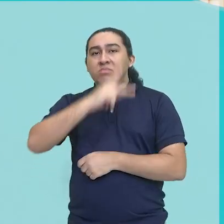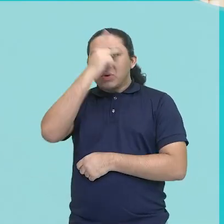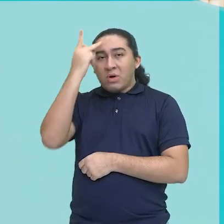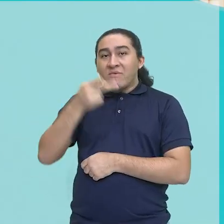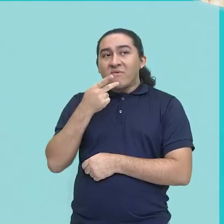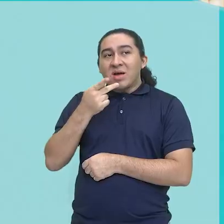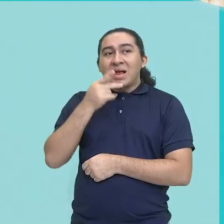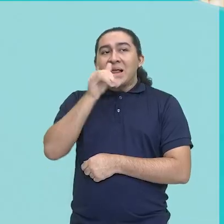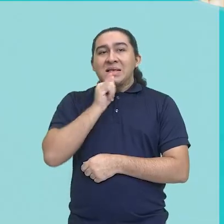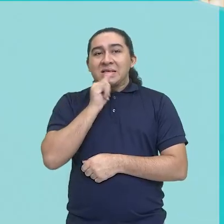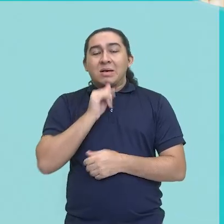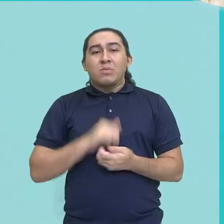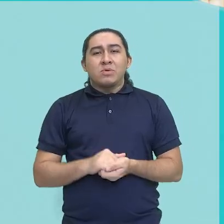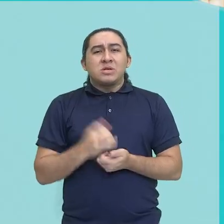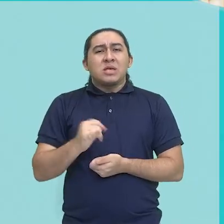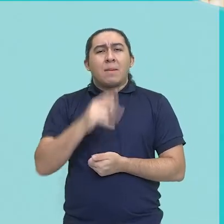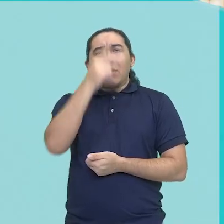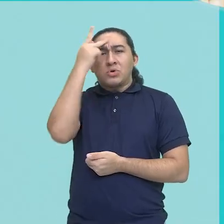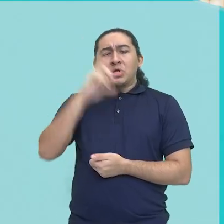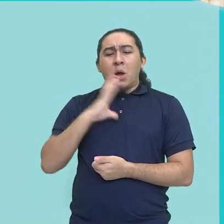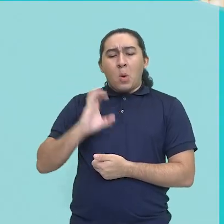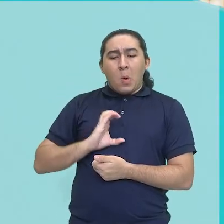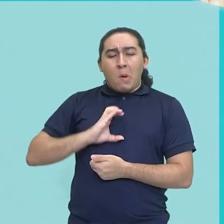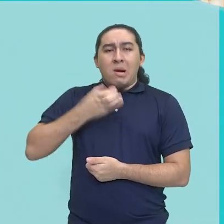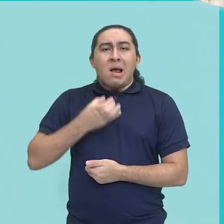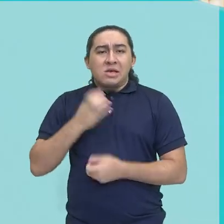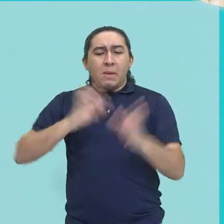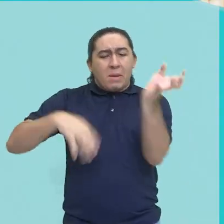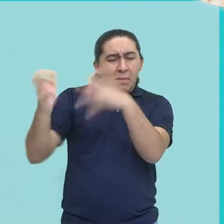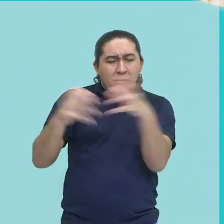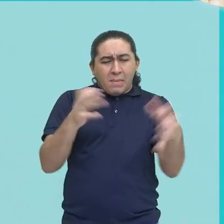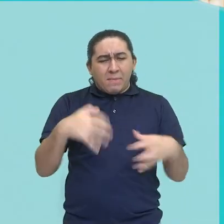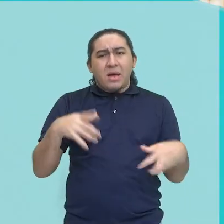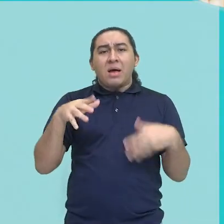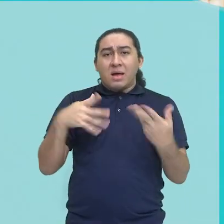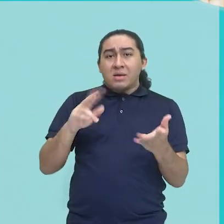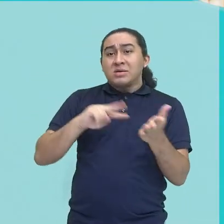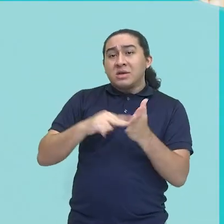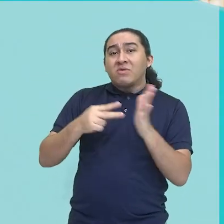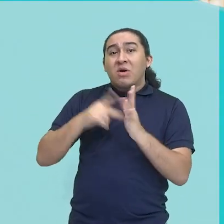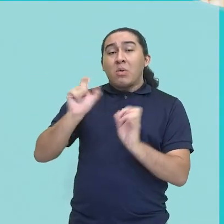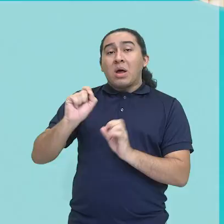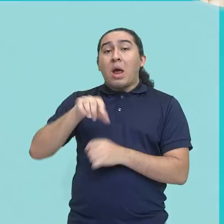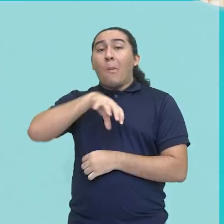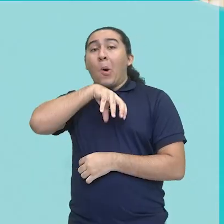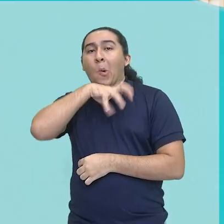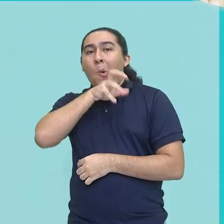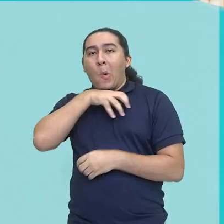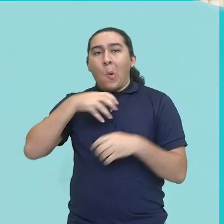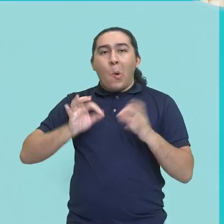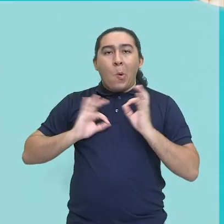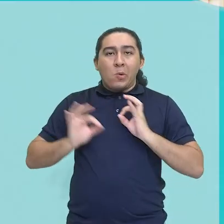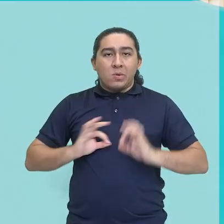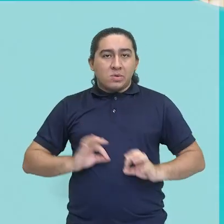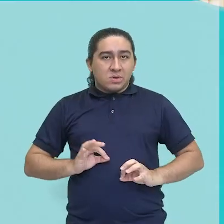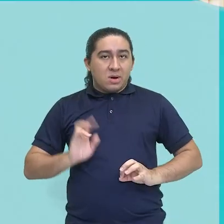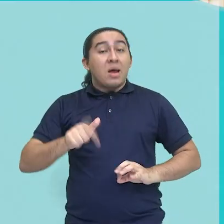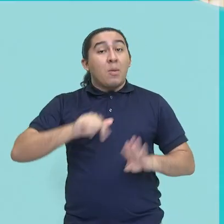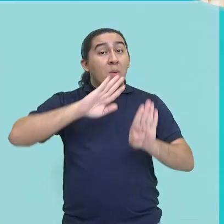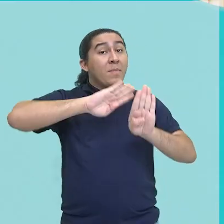pessoa é valente, gosta de brigar. Então, fulano é uma onça. esta é uma